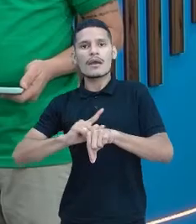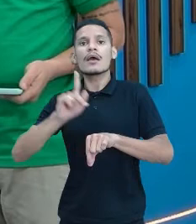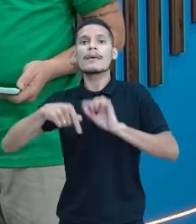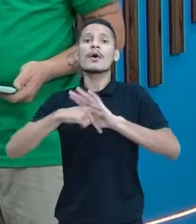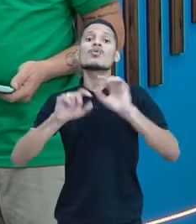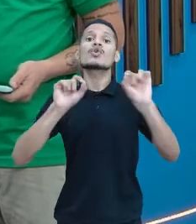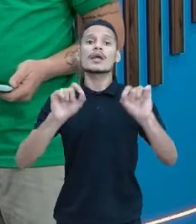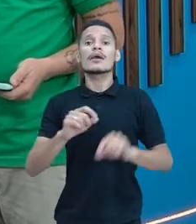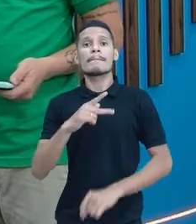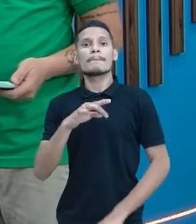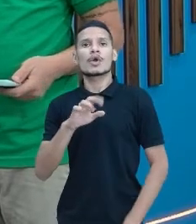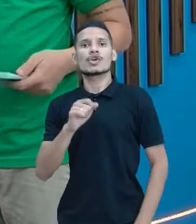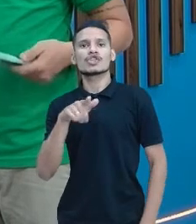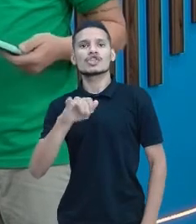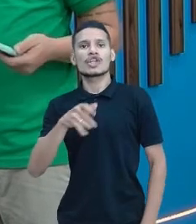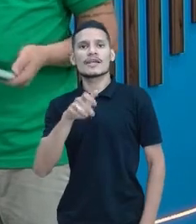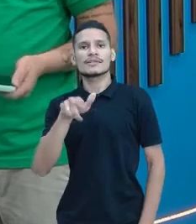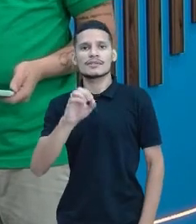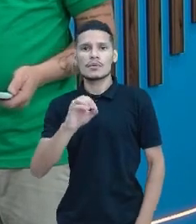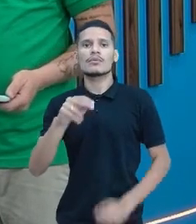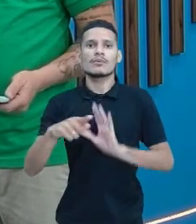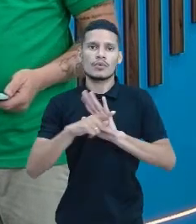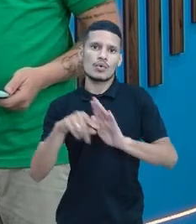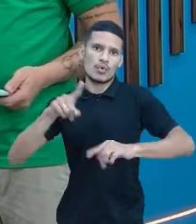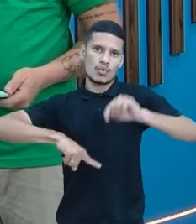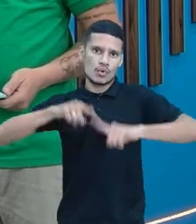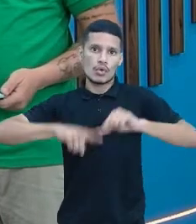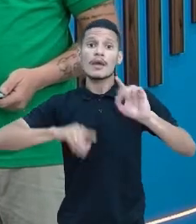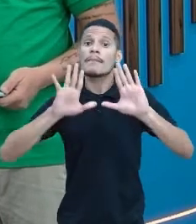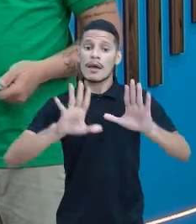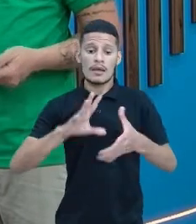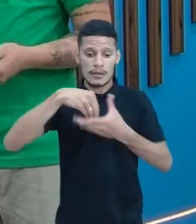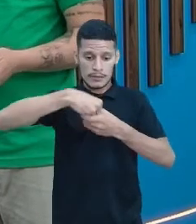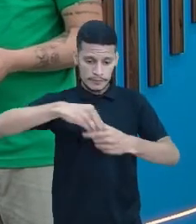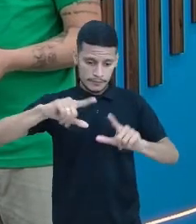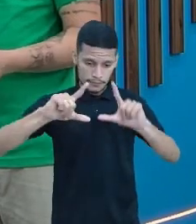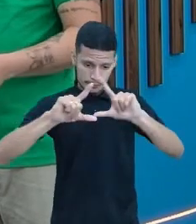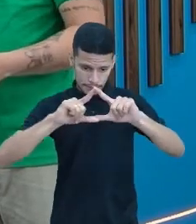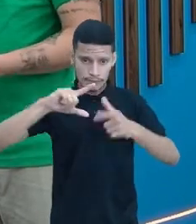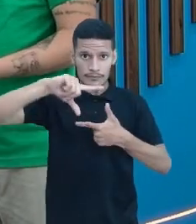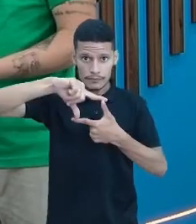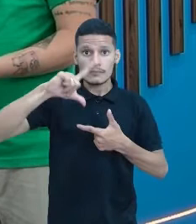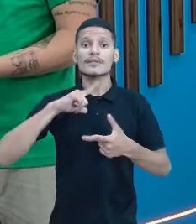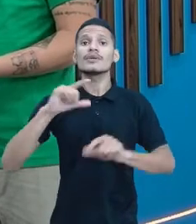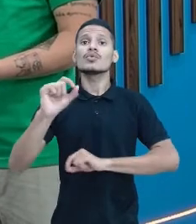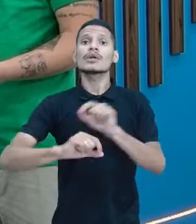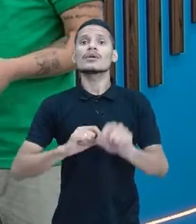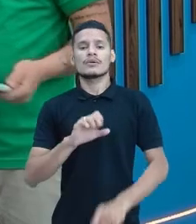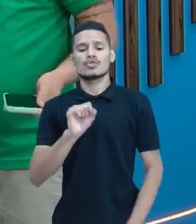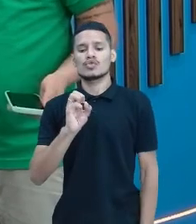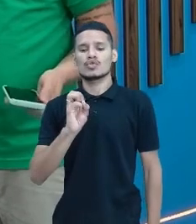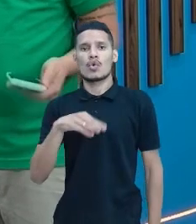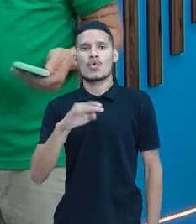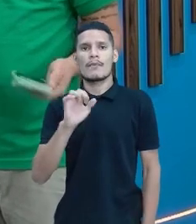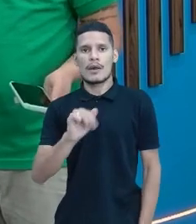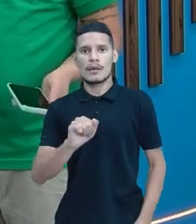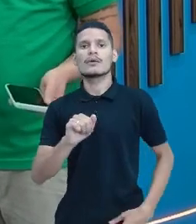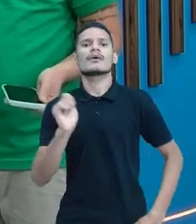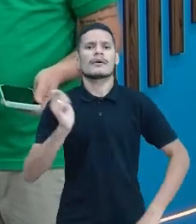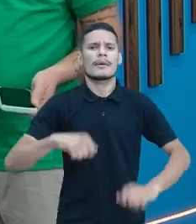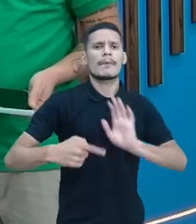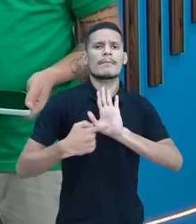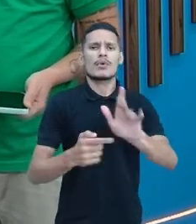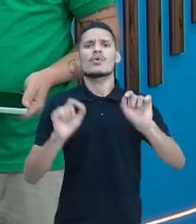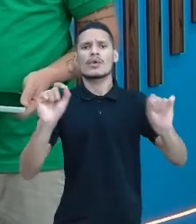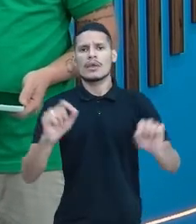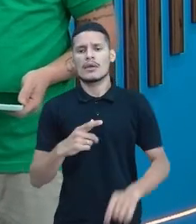ali, tá certo? Então, no triângulo retângulo, a gente vai perceber que a sombra vai fazer referência ao elemento projeção que